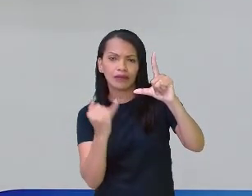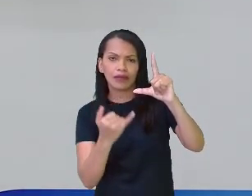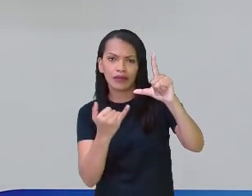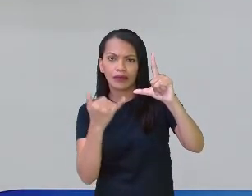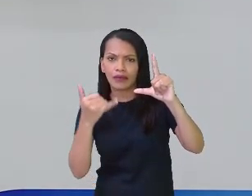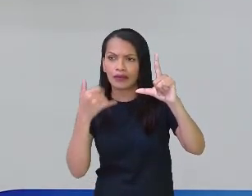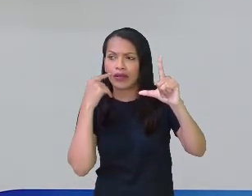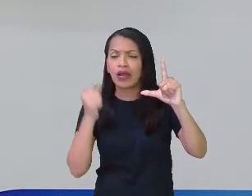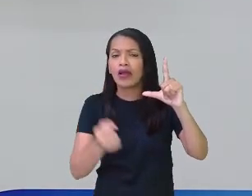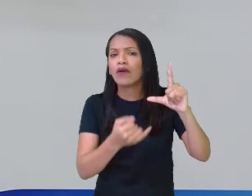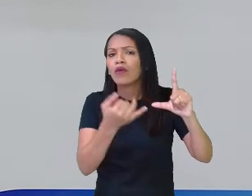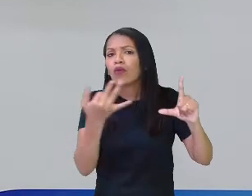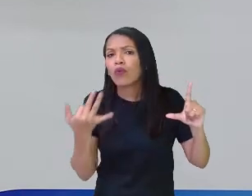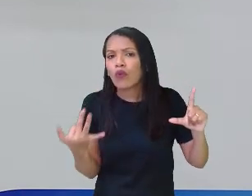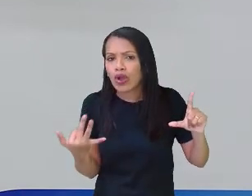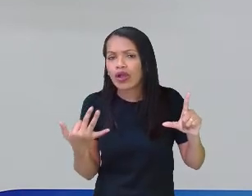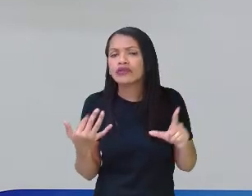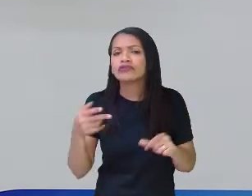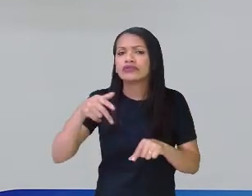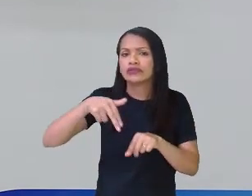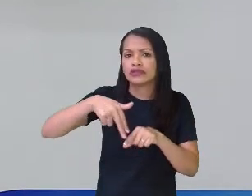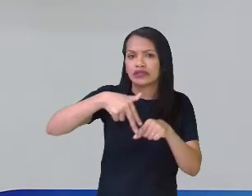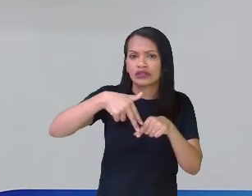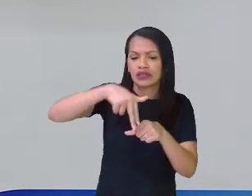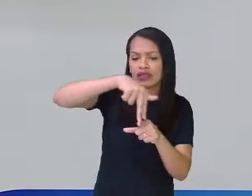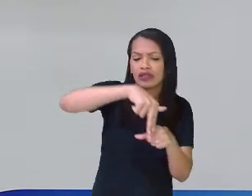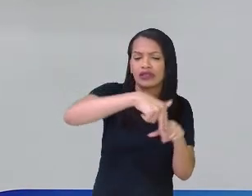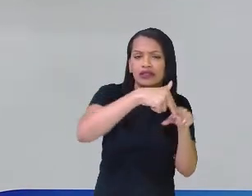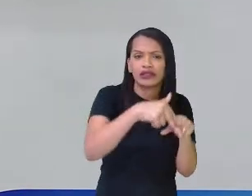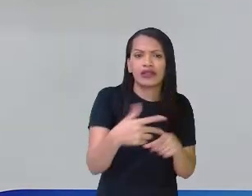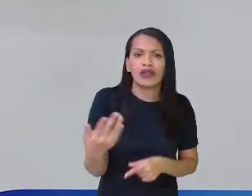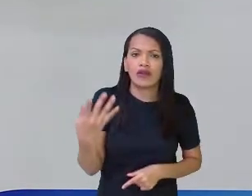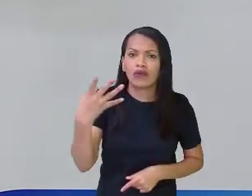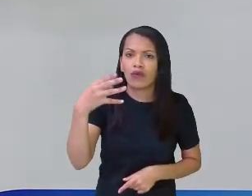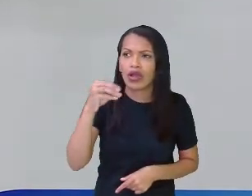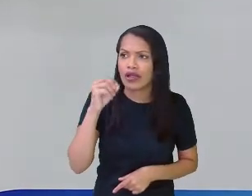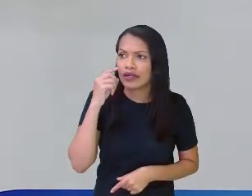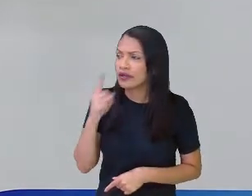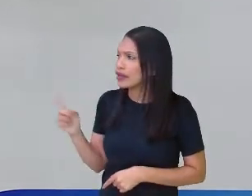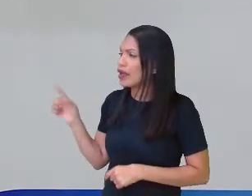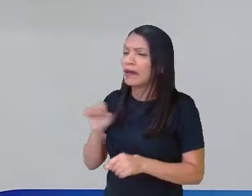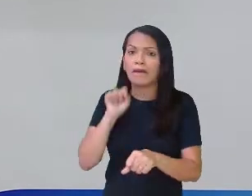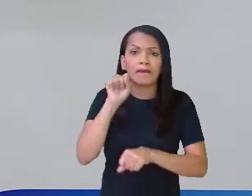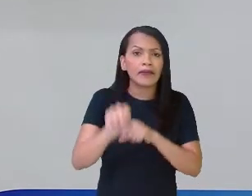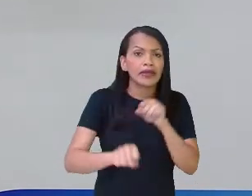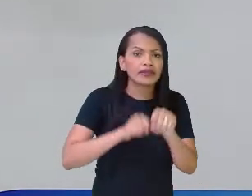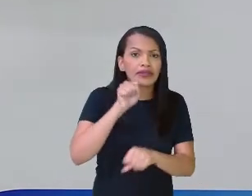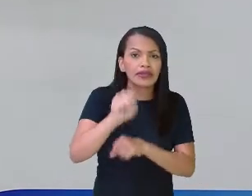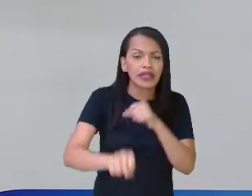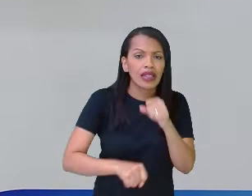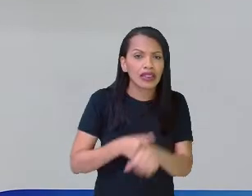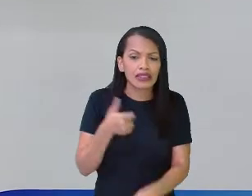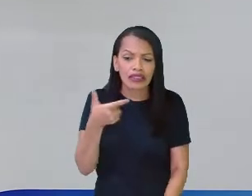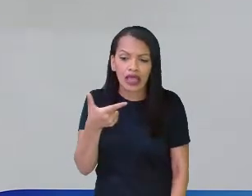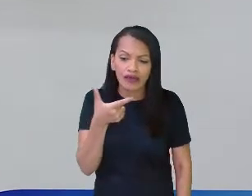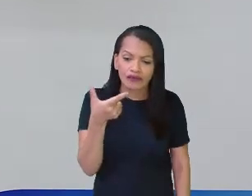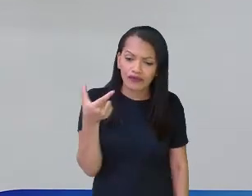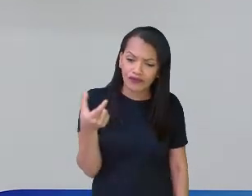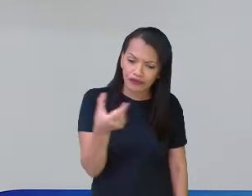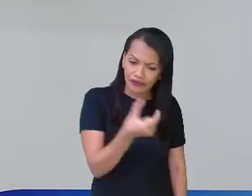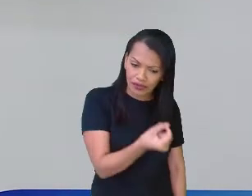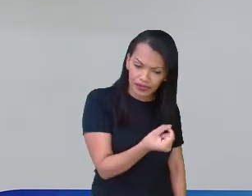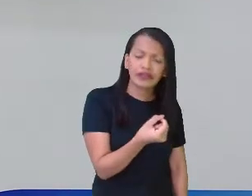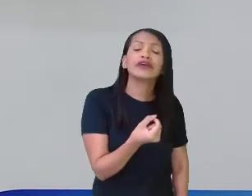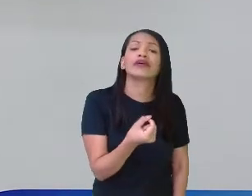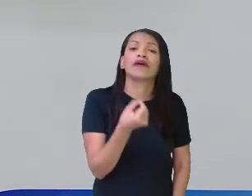Quantos skates? 40. E bicicleta? 20. Boneca? 30.